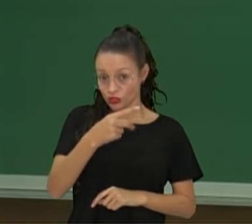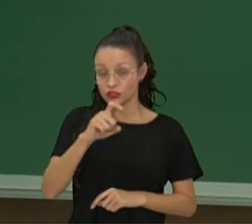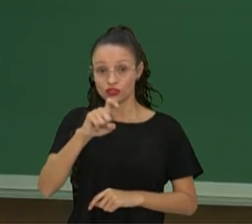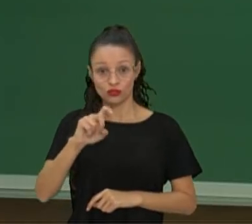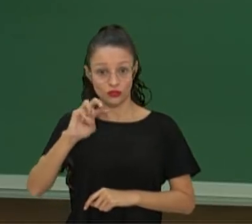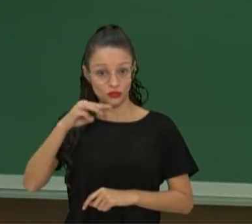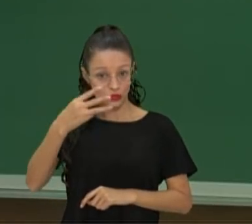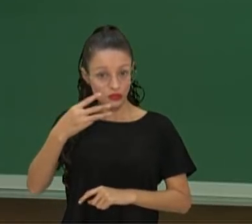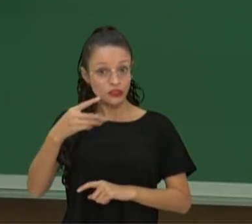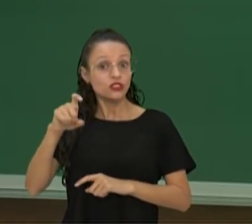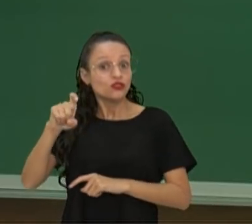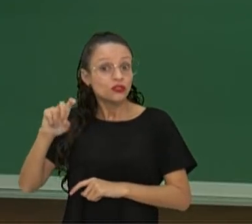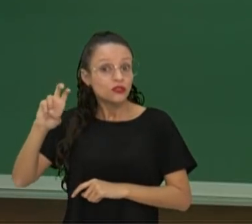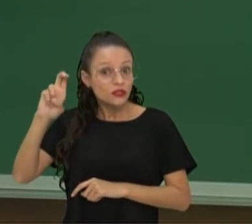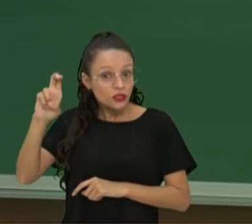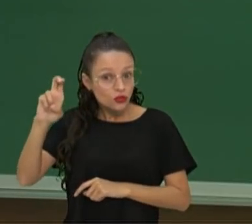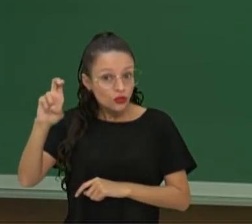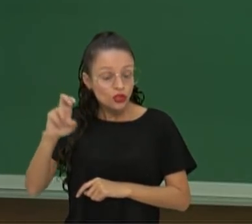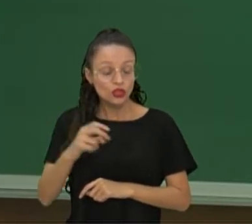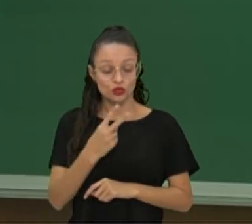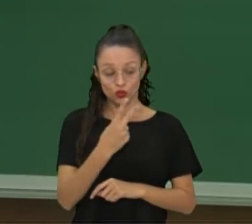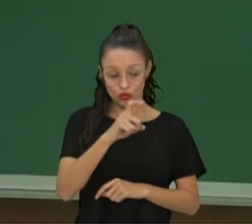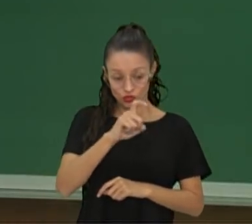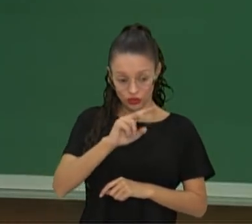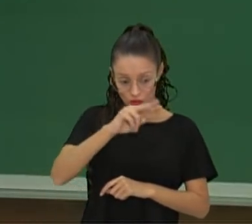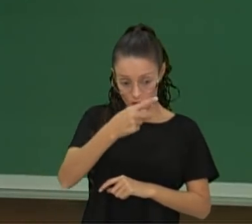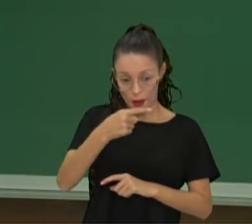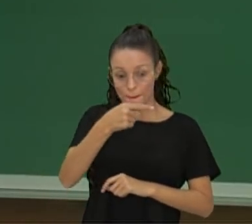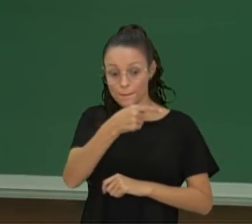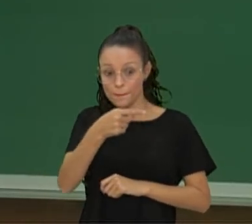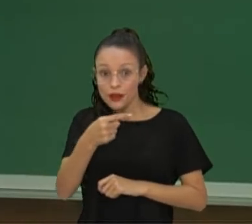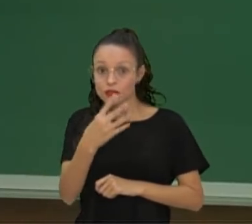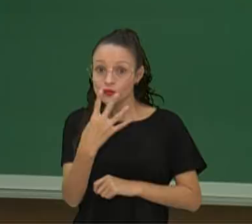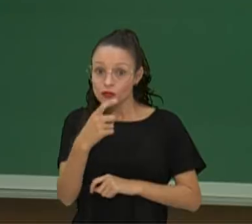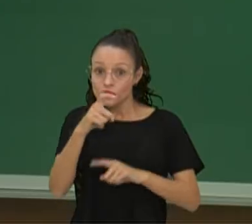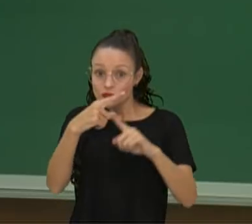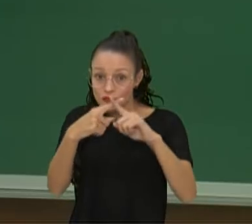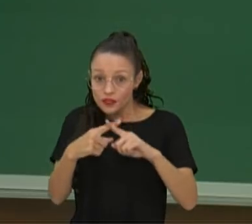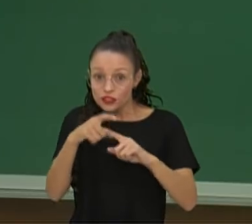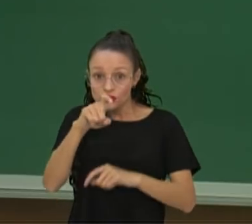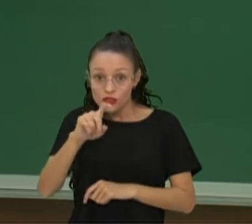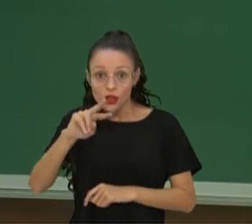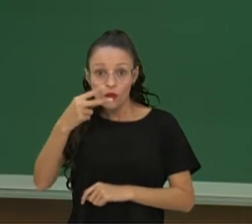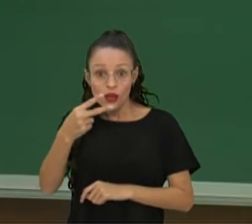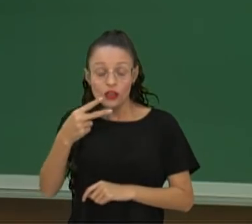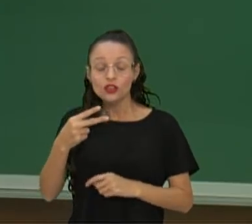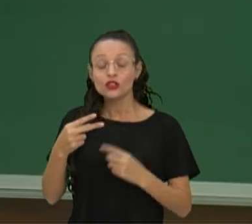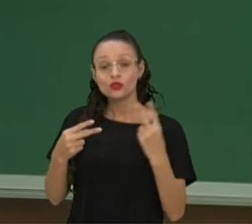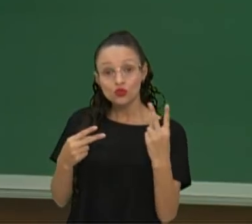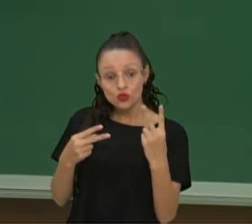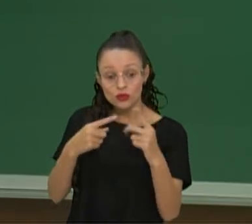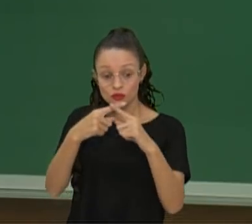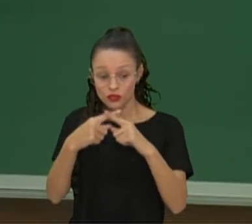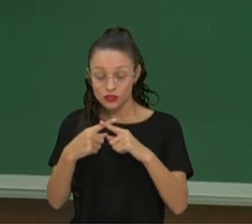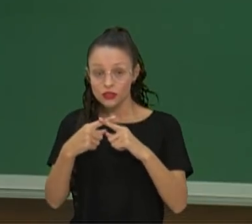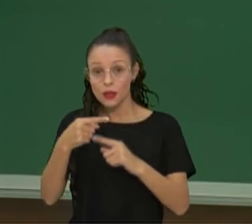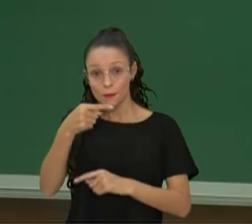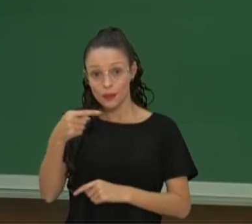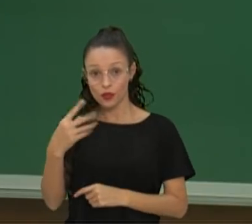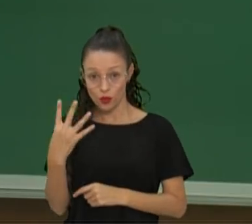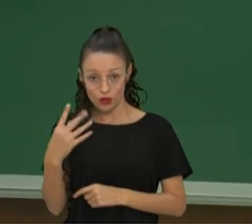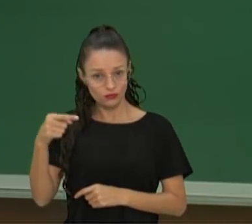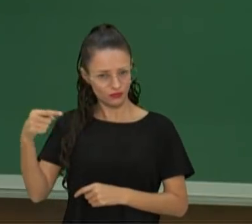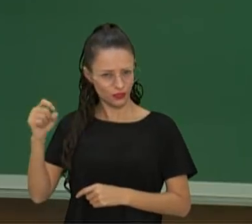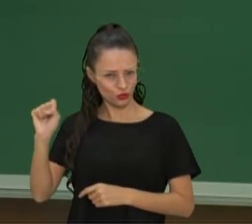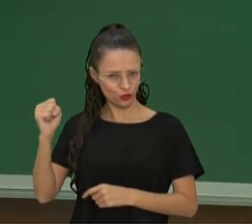x5. 2x ao quadrado vezes menos 4x ao quadrado, você tem o quê? 2 vezes menos 4, menos